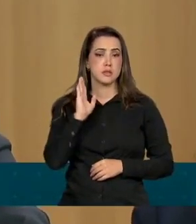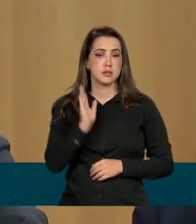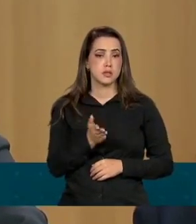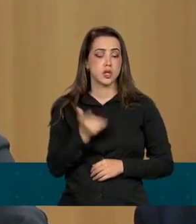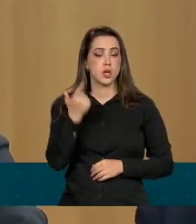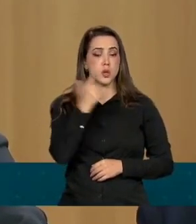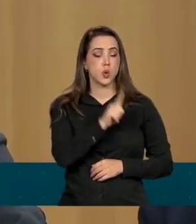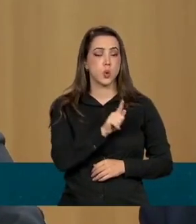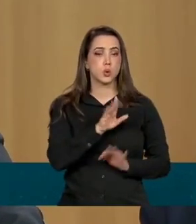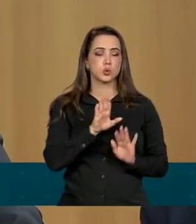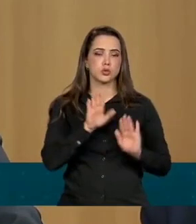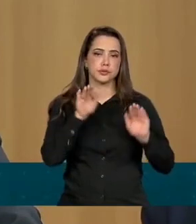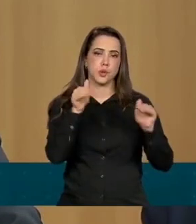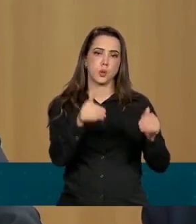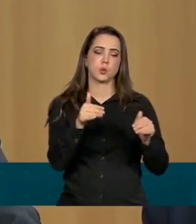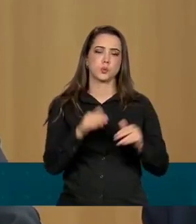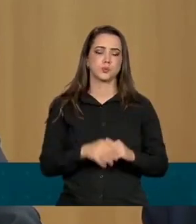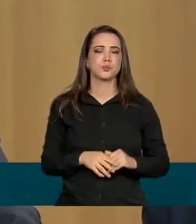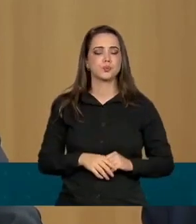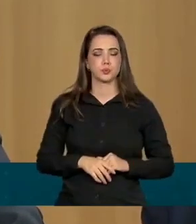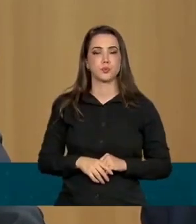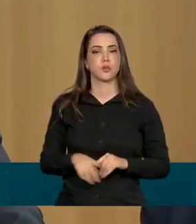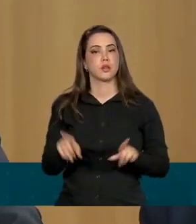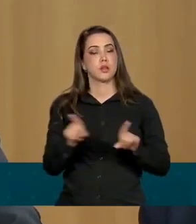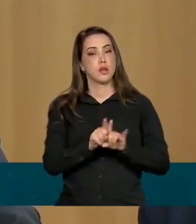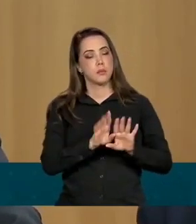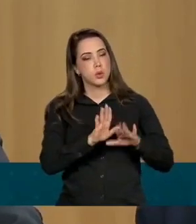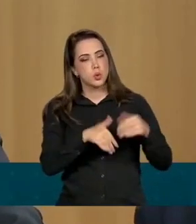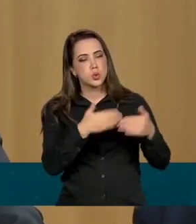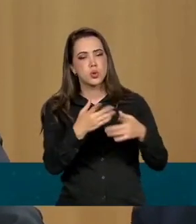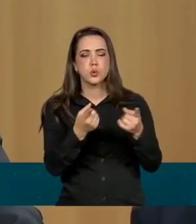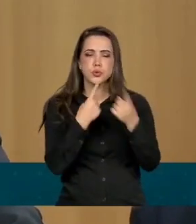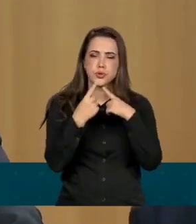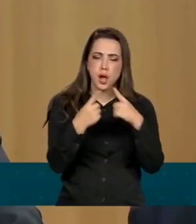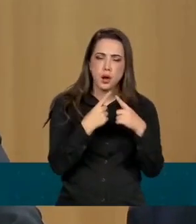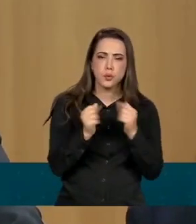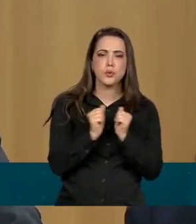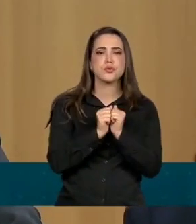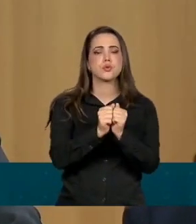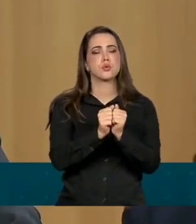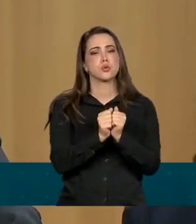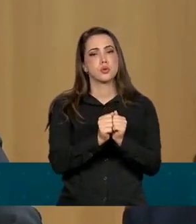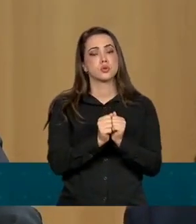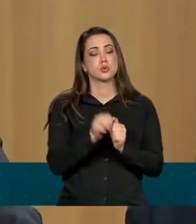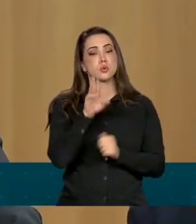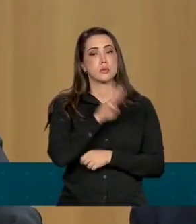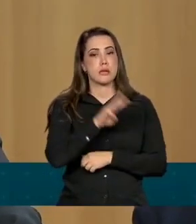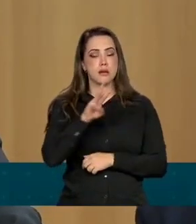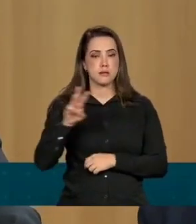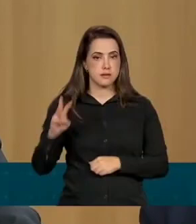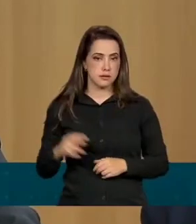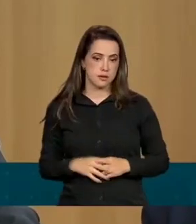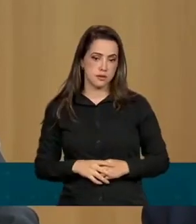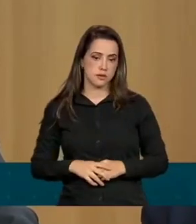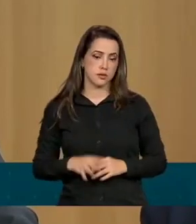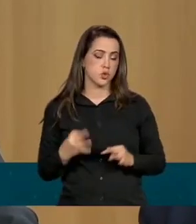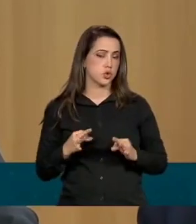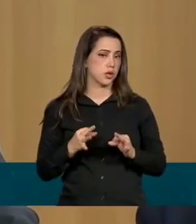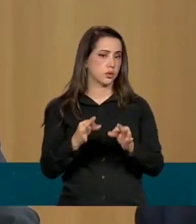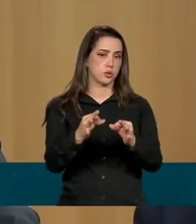em outra vertente, continuando o diálogo com as plataformas